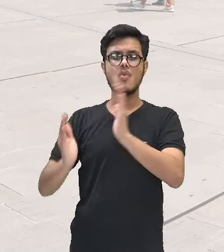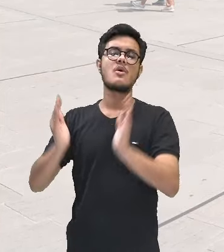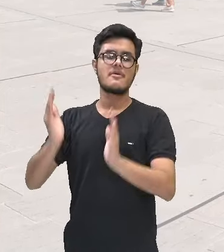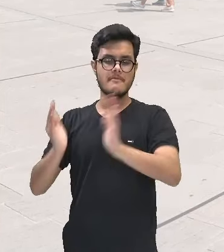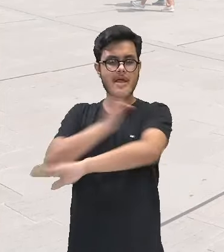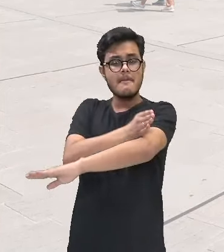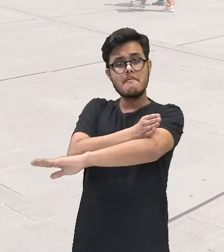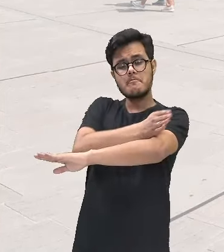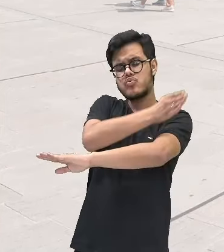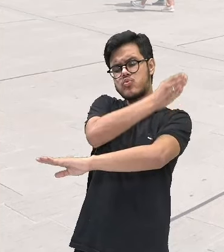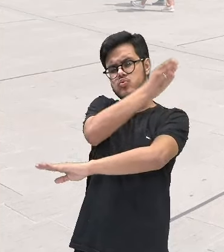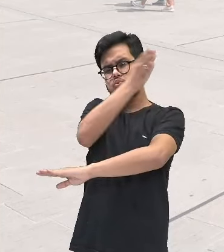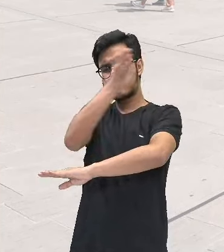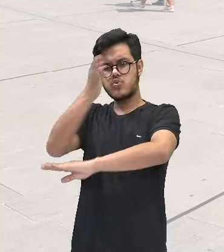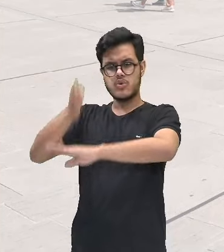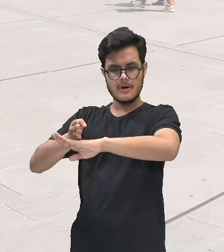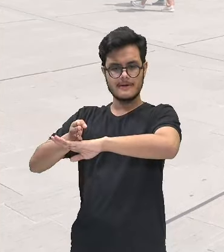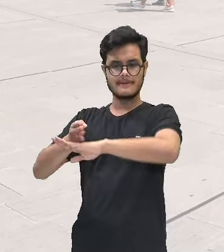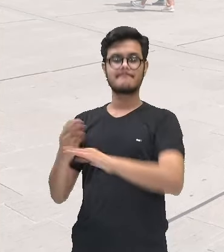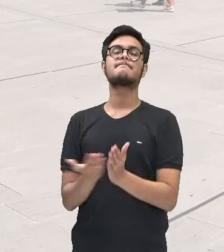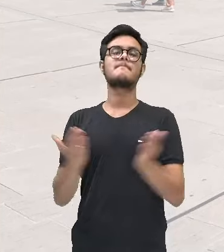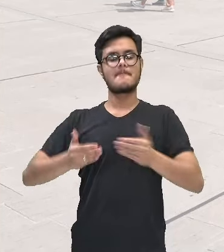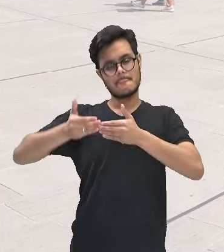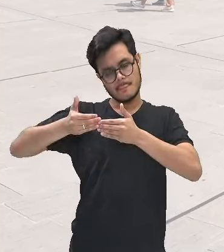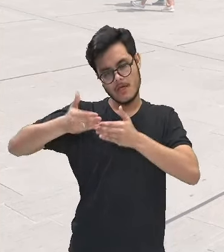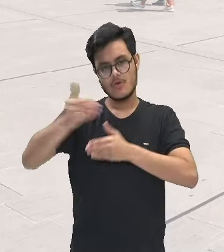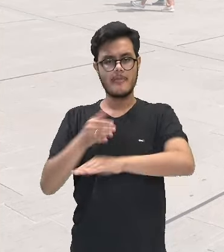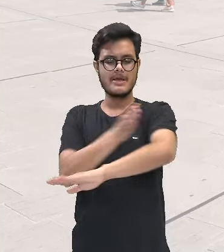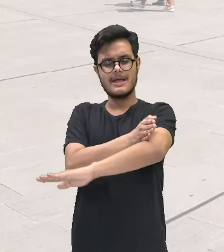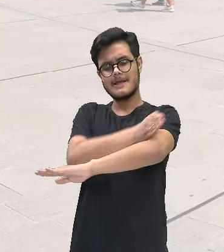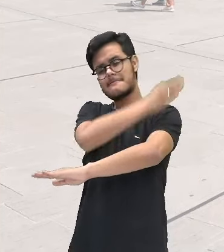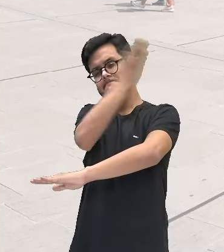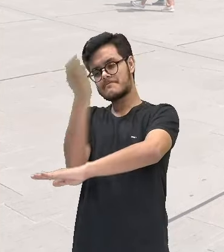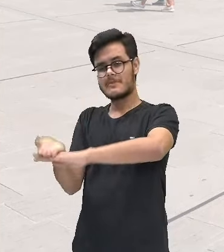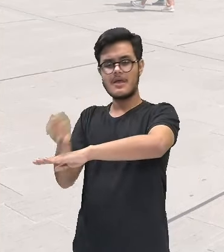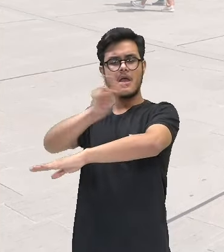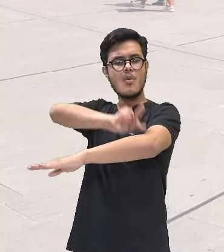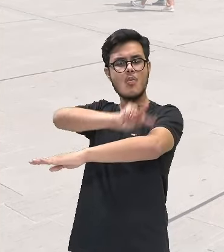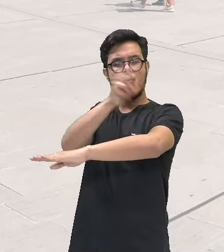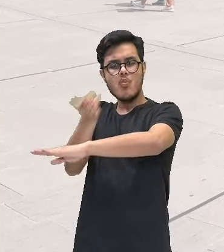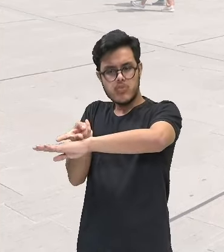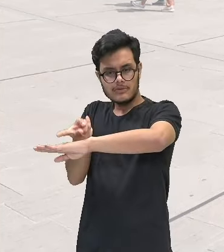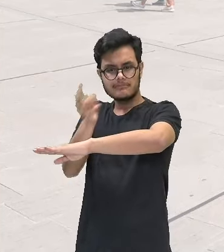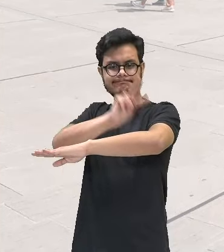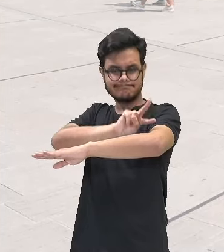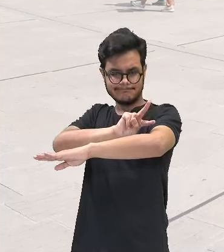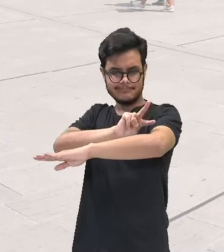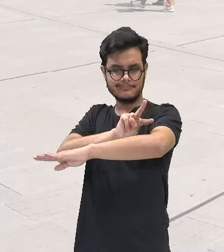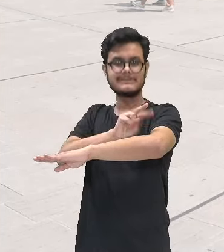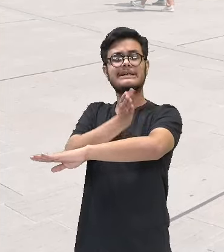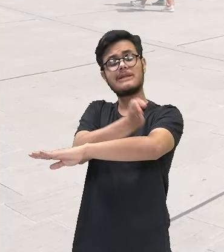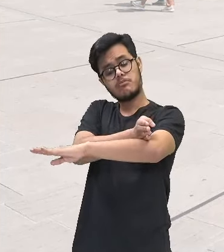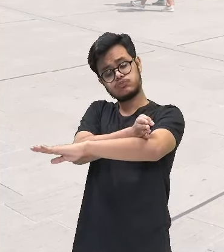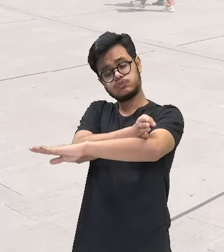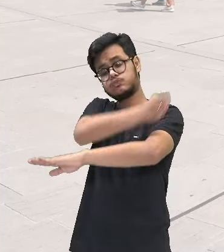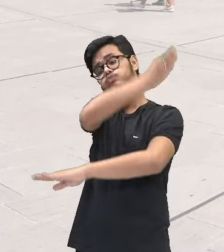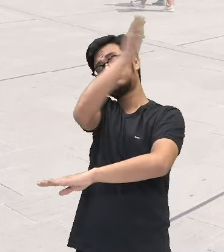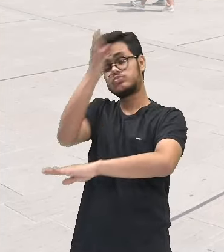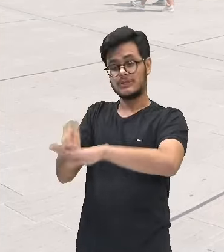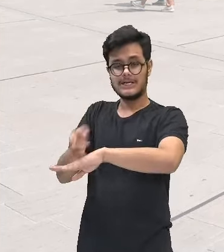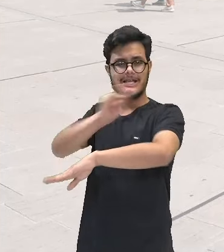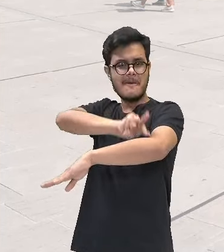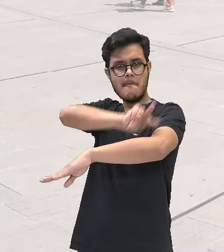Idade Moderna. Então, o Renascimento ele vai ser esse movimento aí de transição entre a Idade Média e